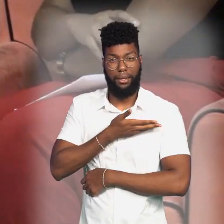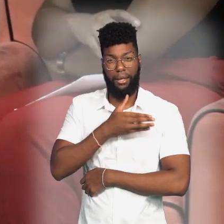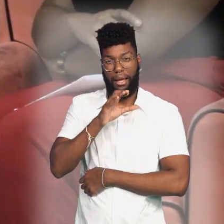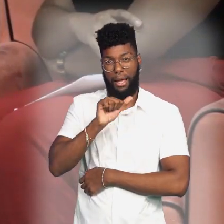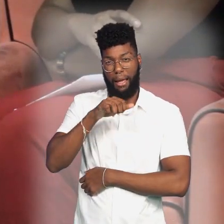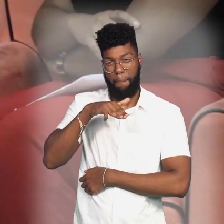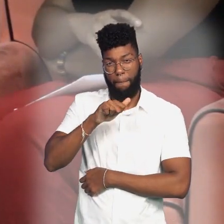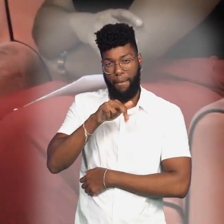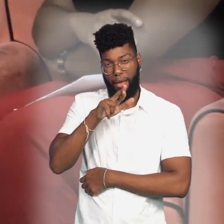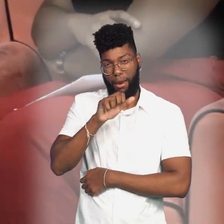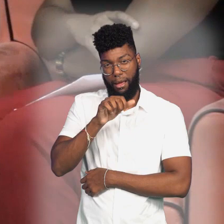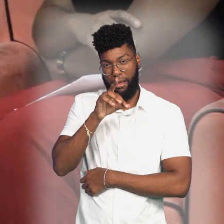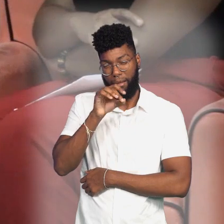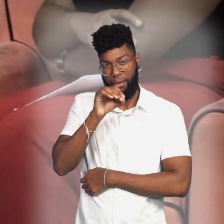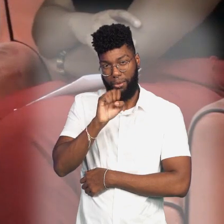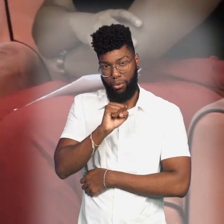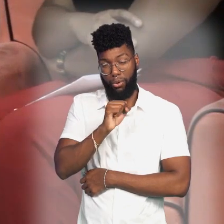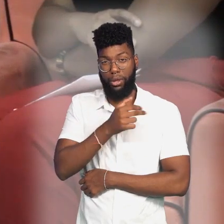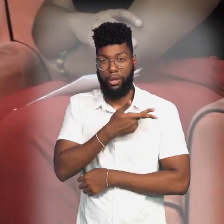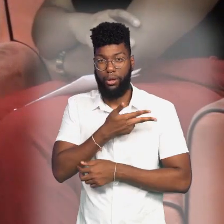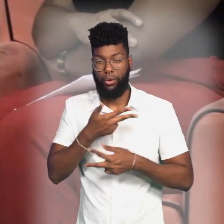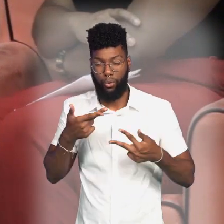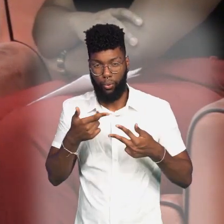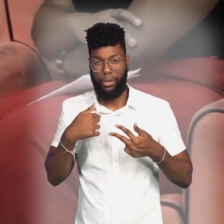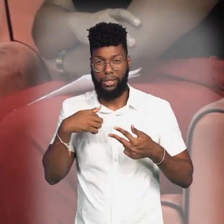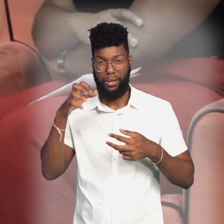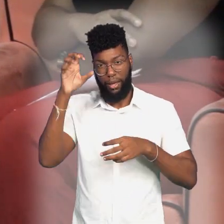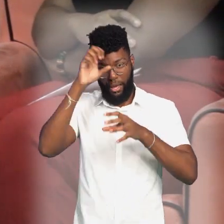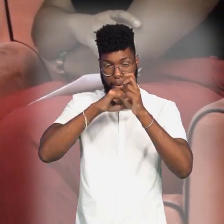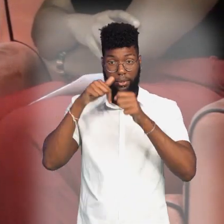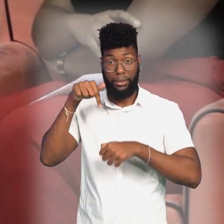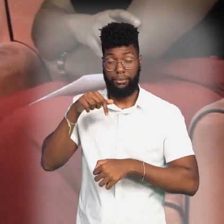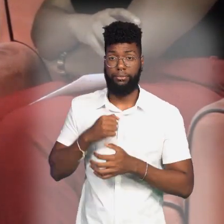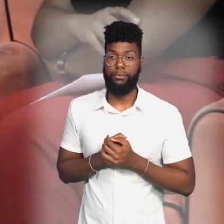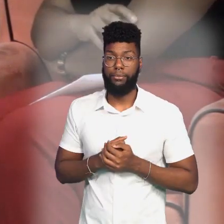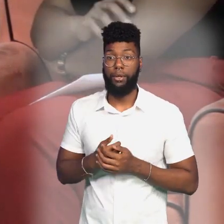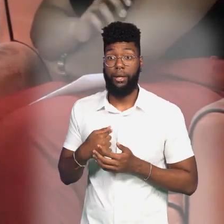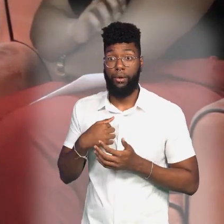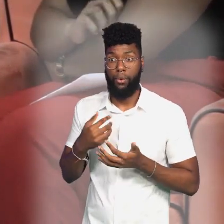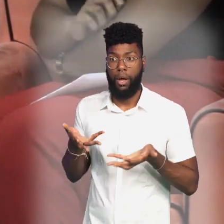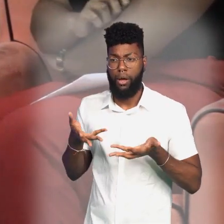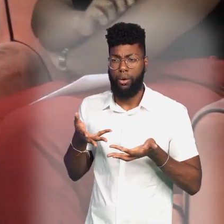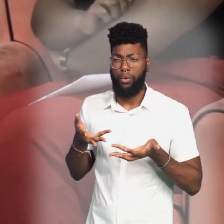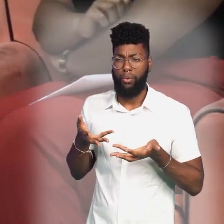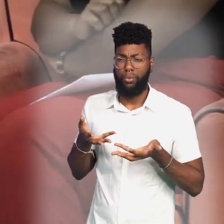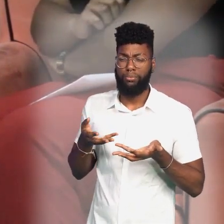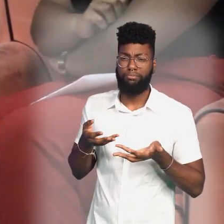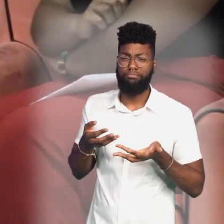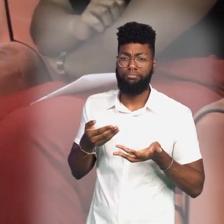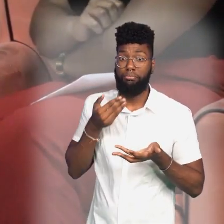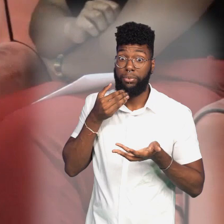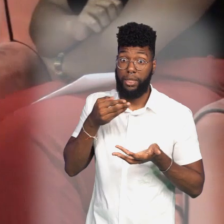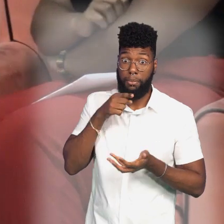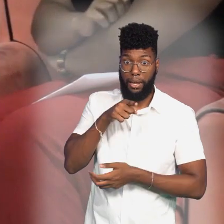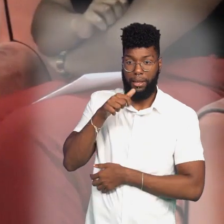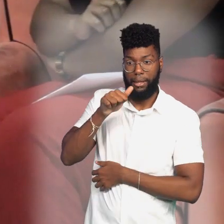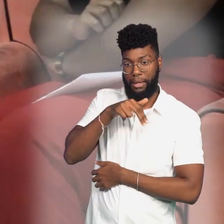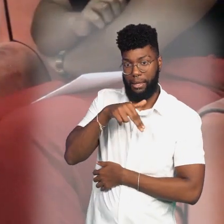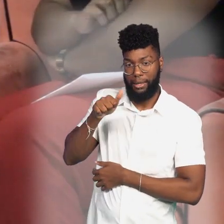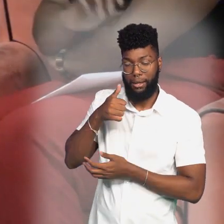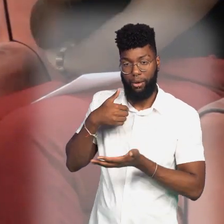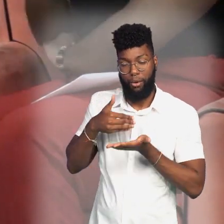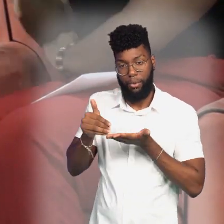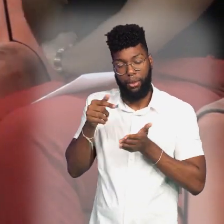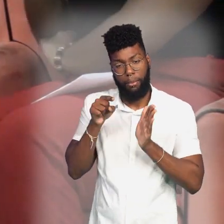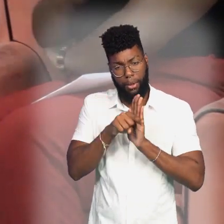que eu sabia de português antes de vir para o Brasil. Sim. Vou deixar a Ana agora então entrar na tua vinda para cá. Pois é, tô curiosa